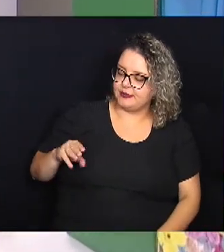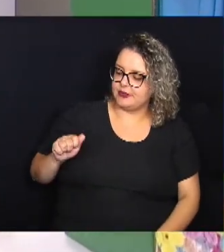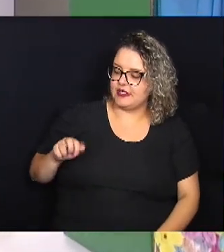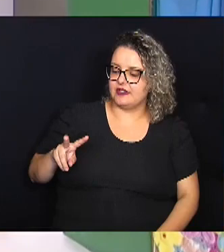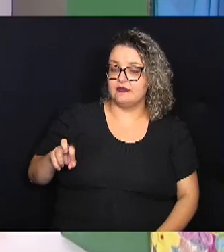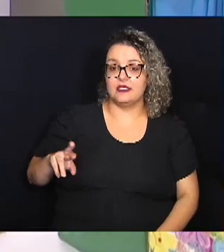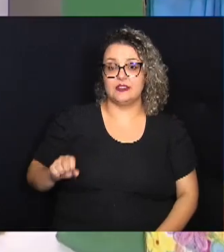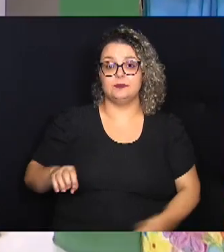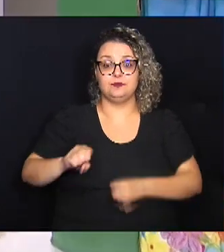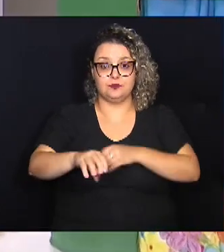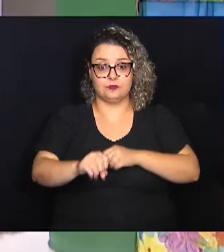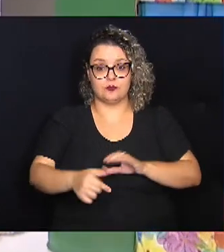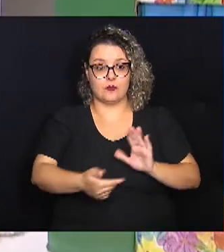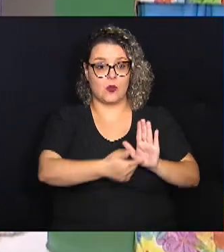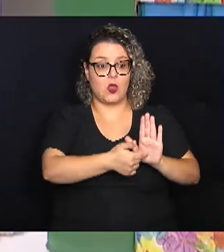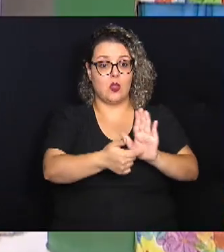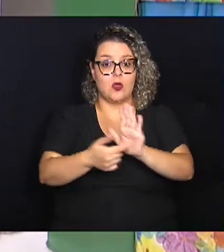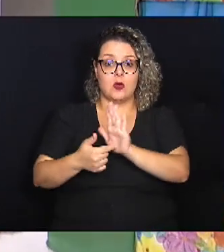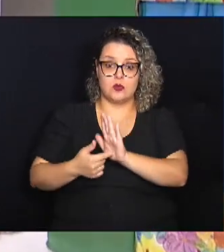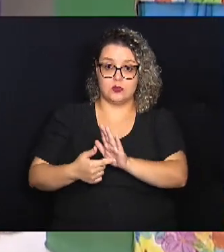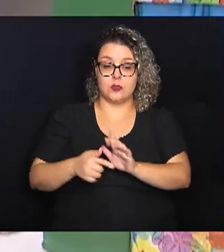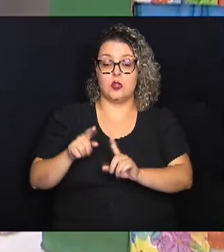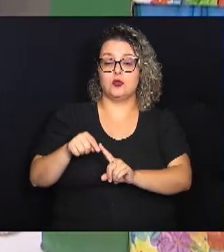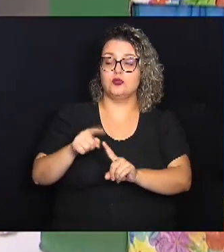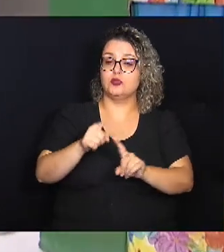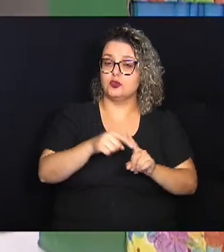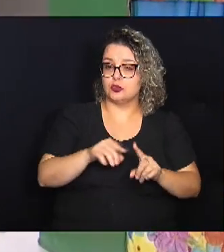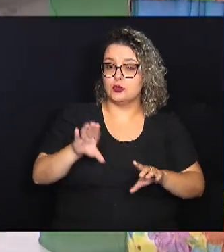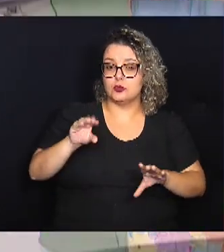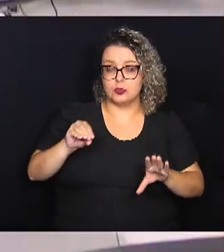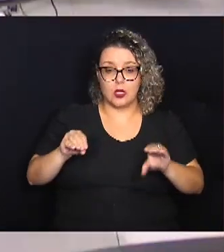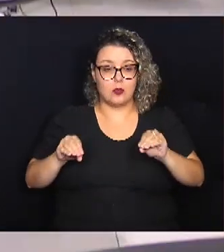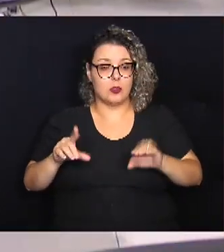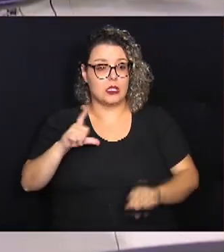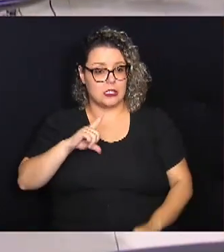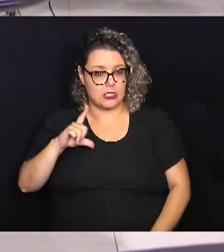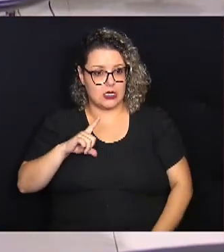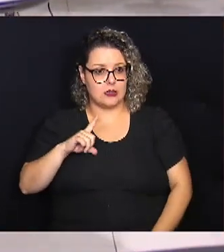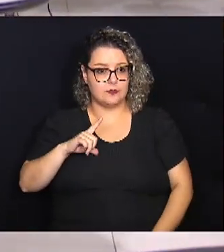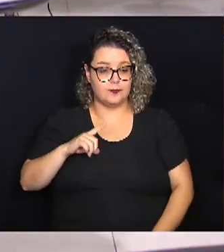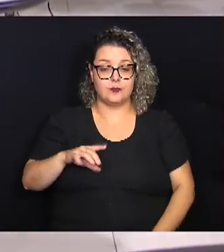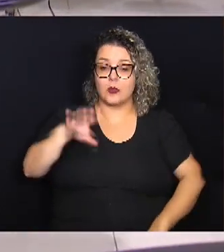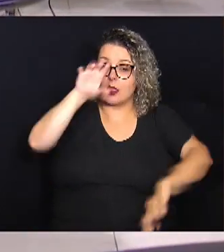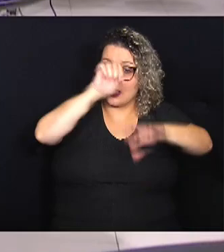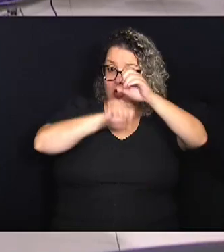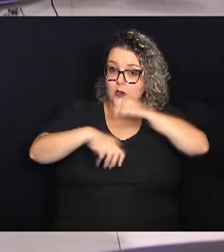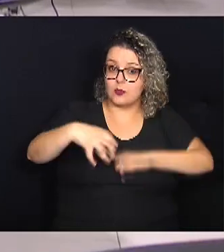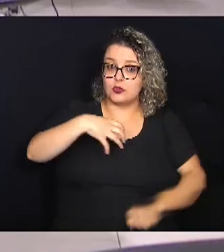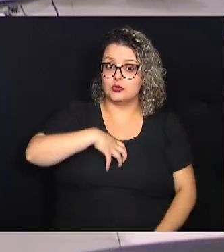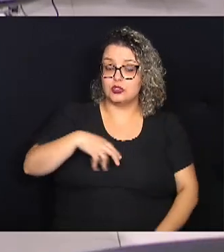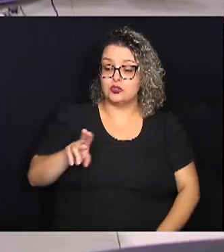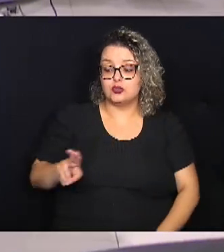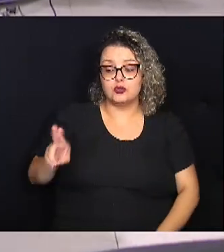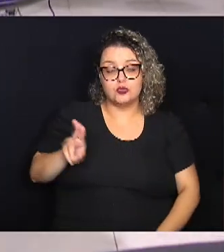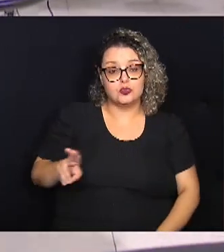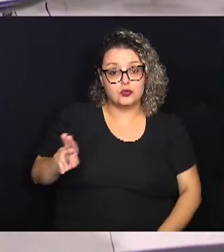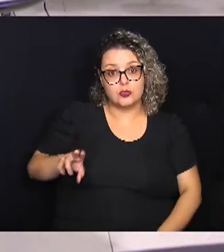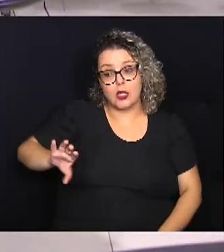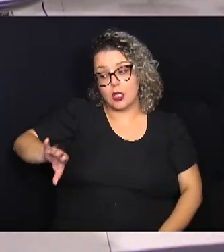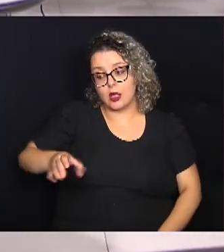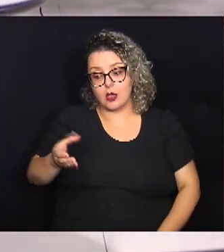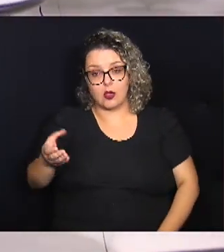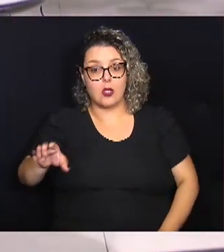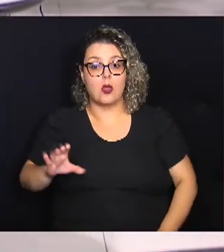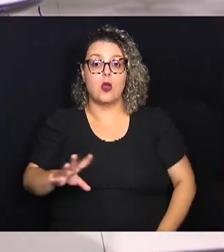são apresentados inicialmente aos tipos de fantoches existentes, aprendem a forma de manipular, conhecem os cenários,